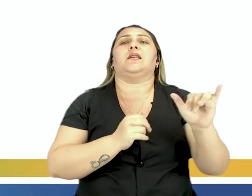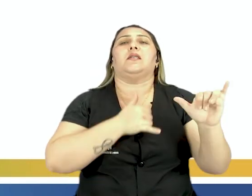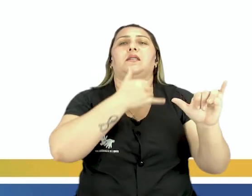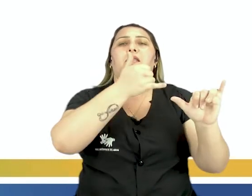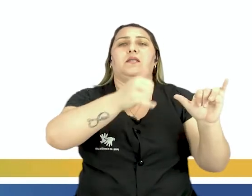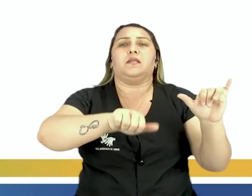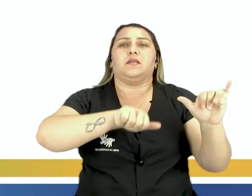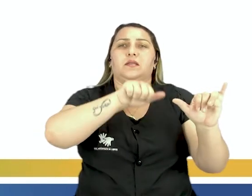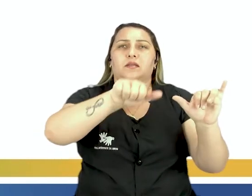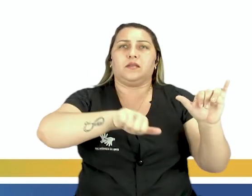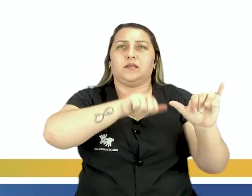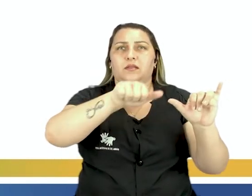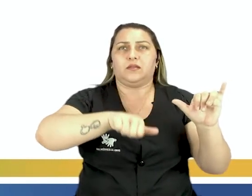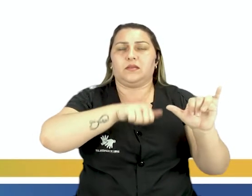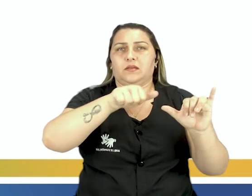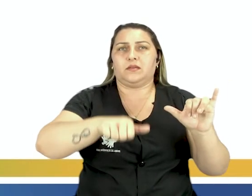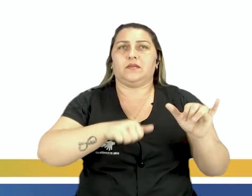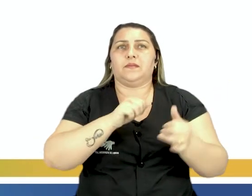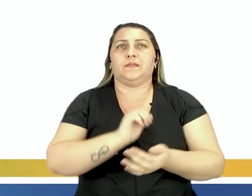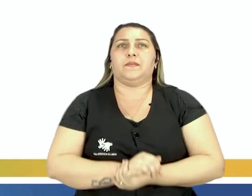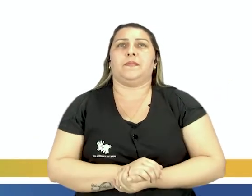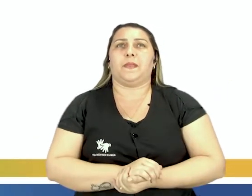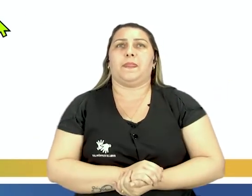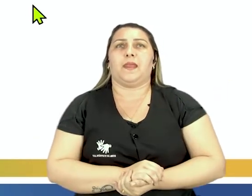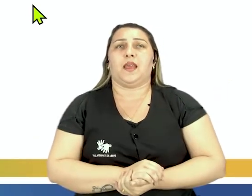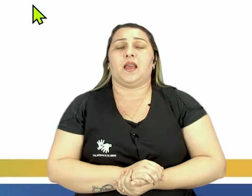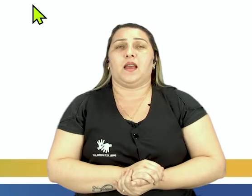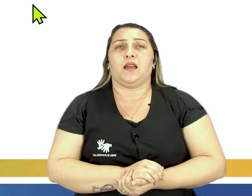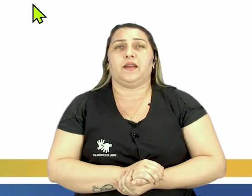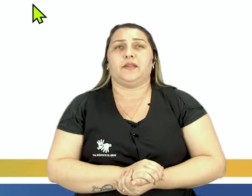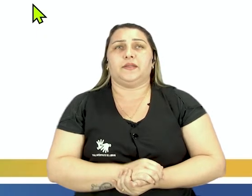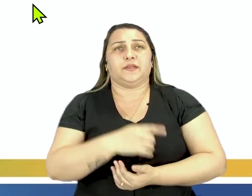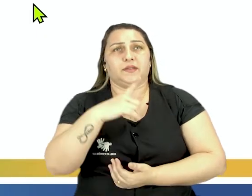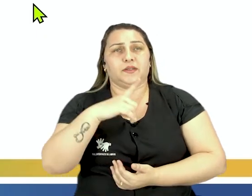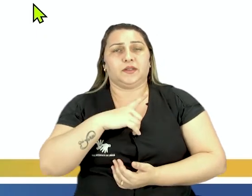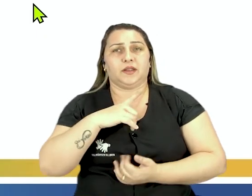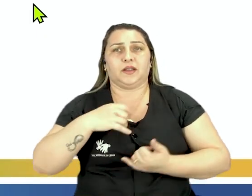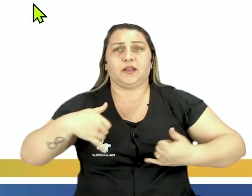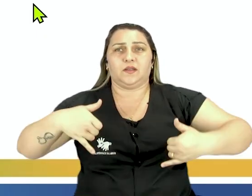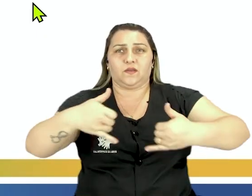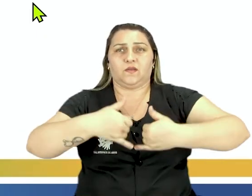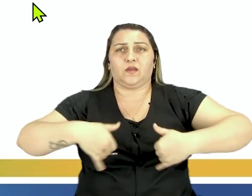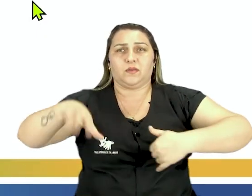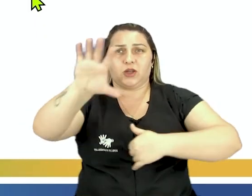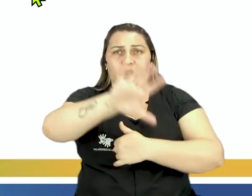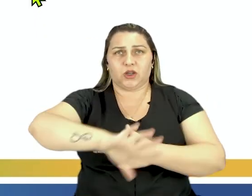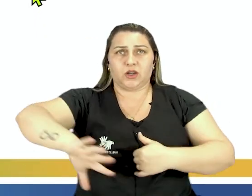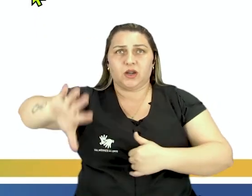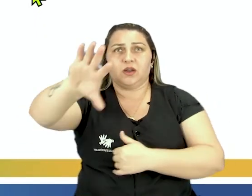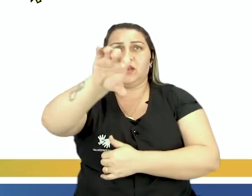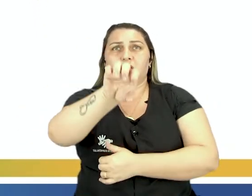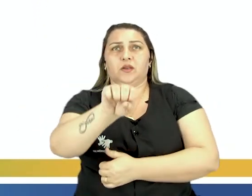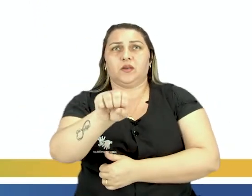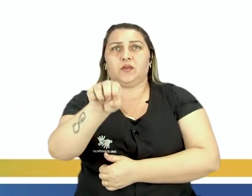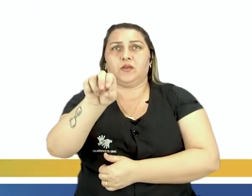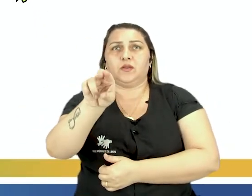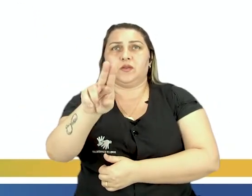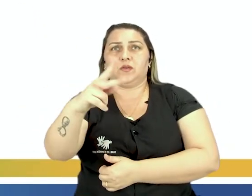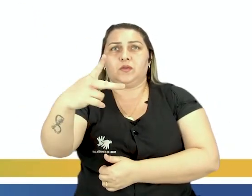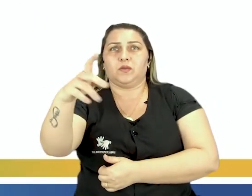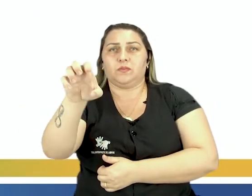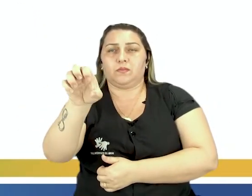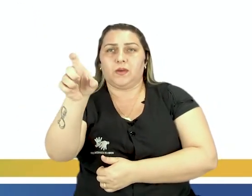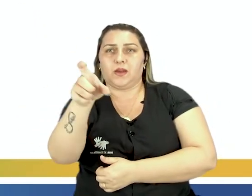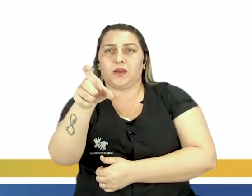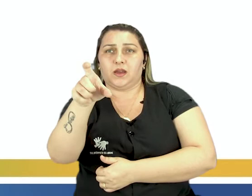os coeficientes estequiométricos. E aí aqui tem a fórmula geral dos superóxidos. Então, toda vez